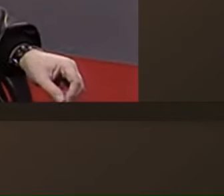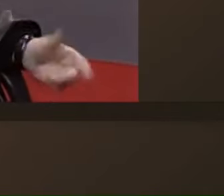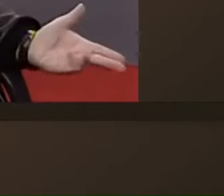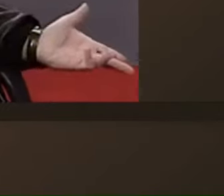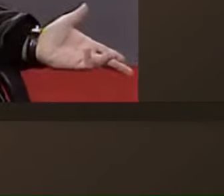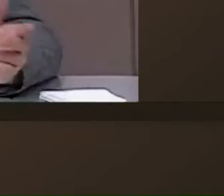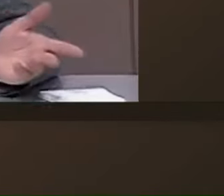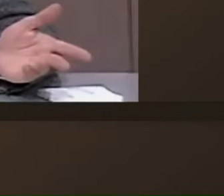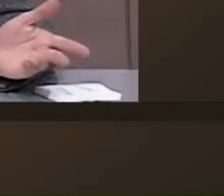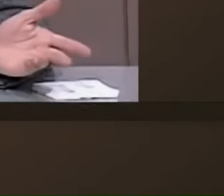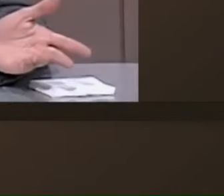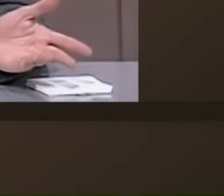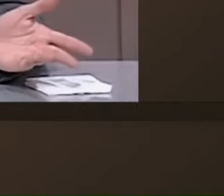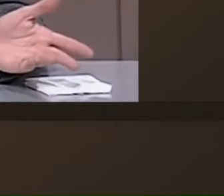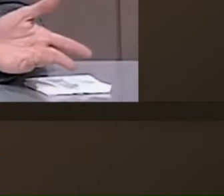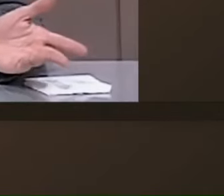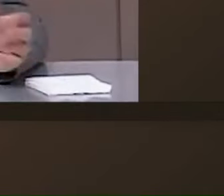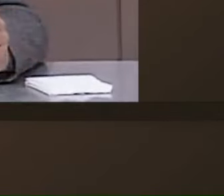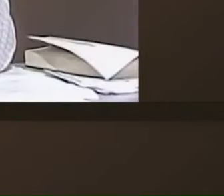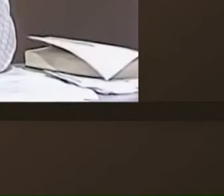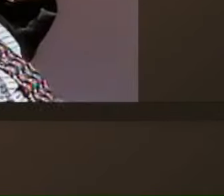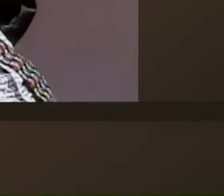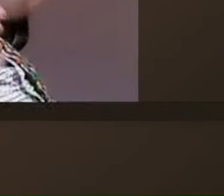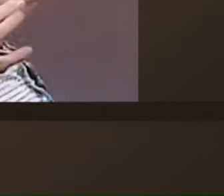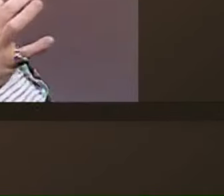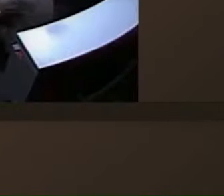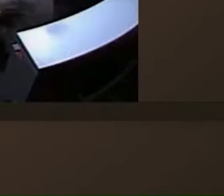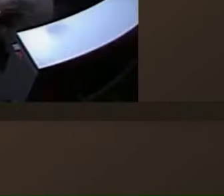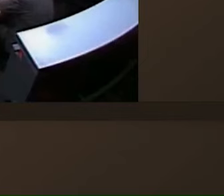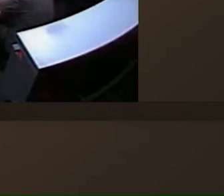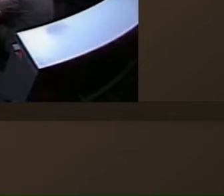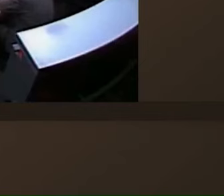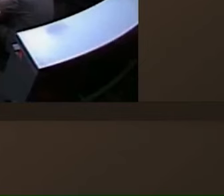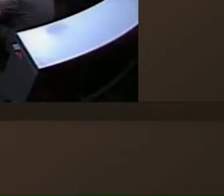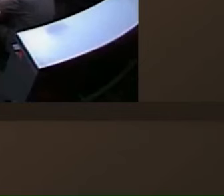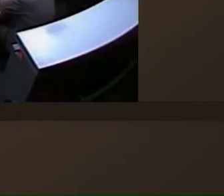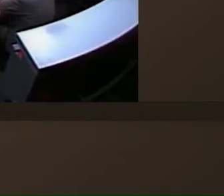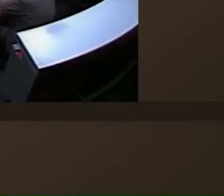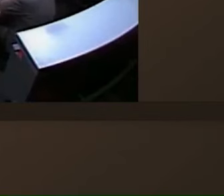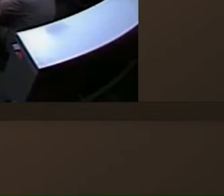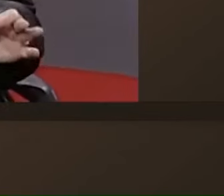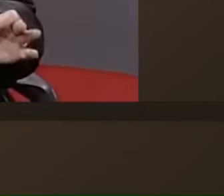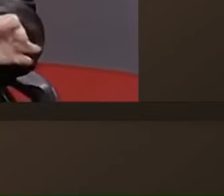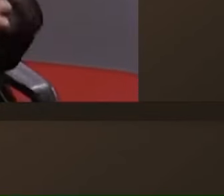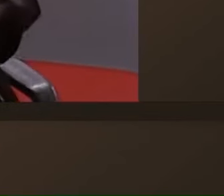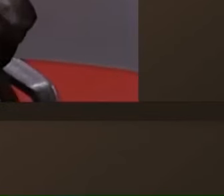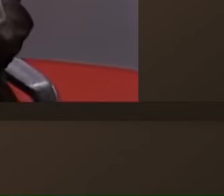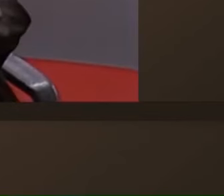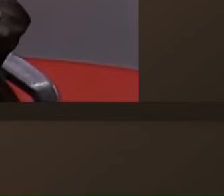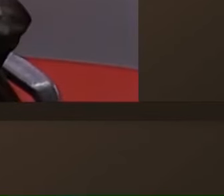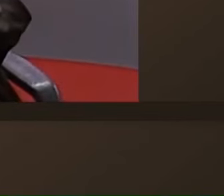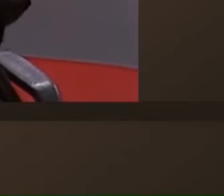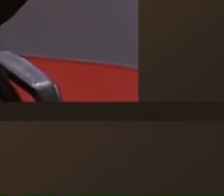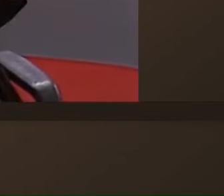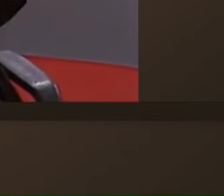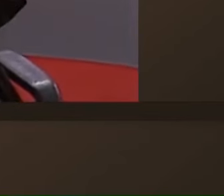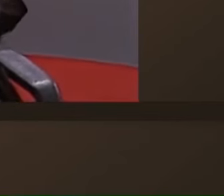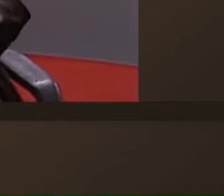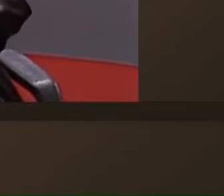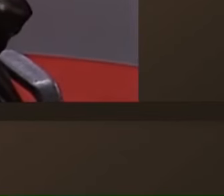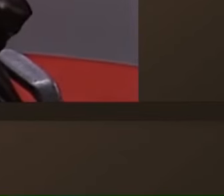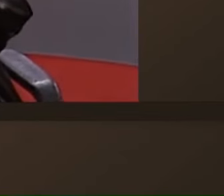não tem graça. É, não existe humor a favor. Não existe humor a favor. Eu acho o seguinte, o final da irreverência é o começo